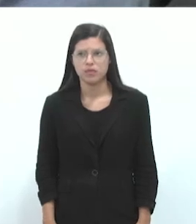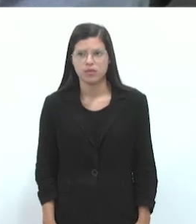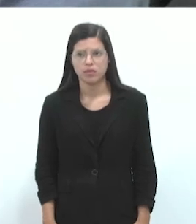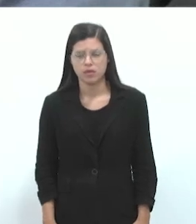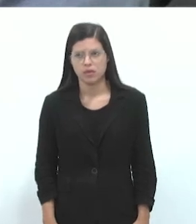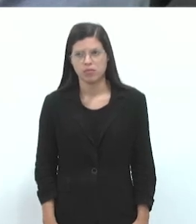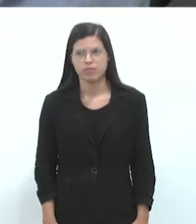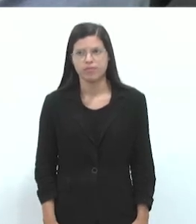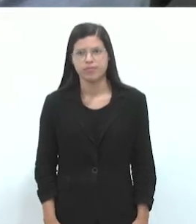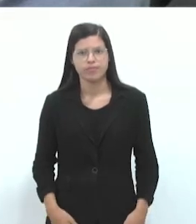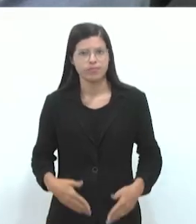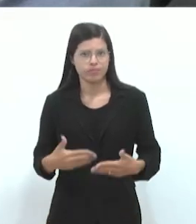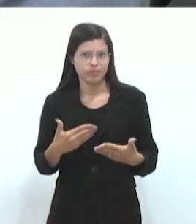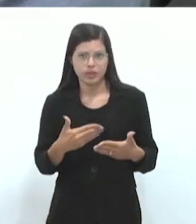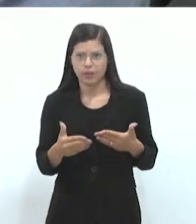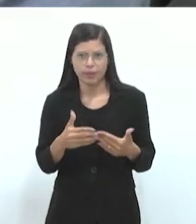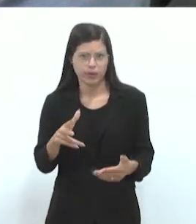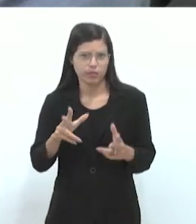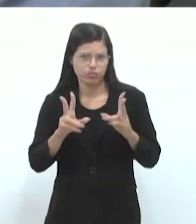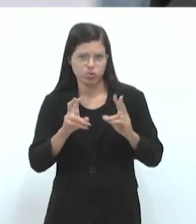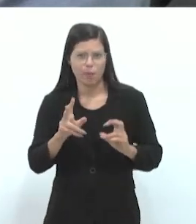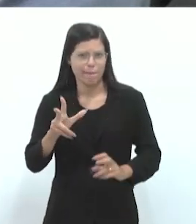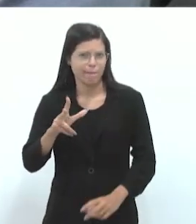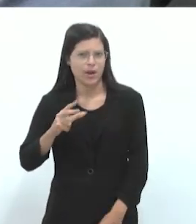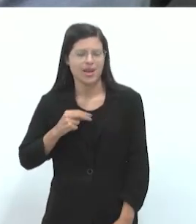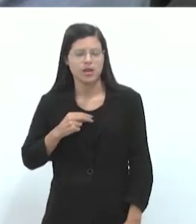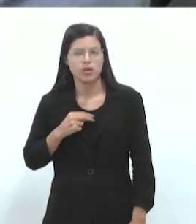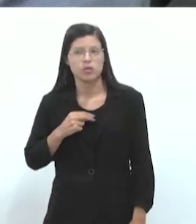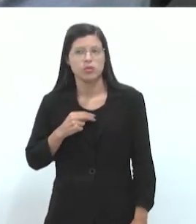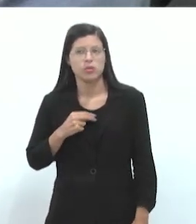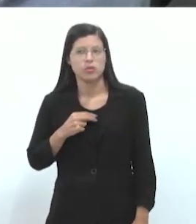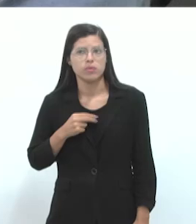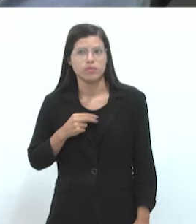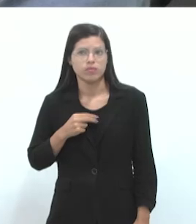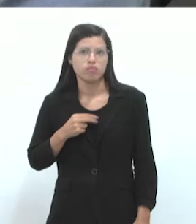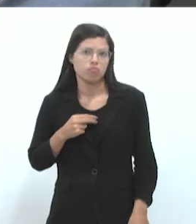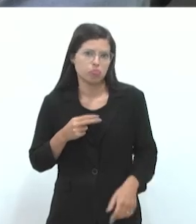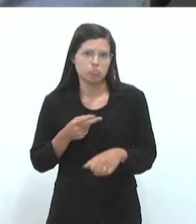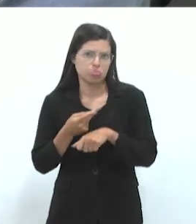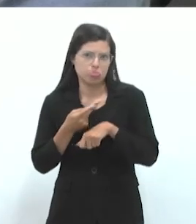então, independente do mérito, eu fui à Constituição.